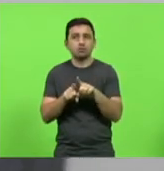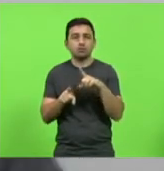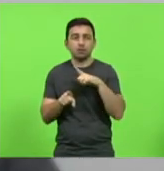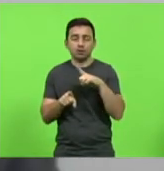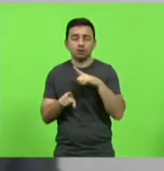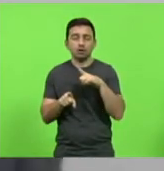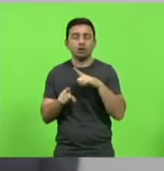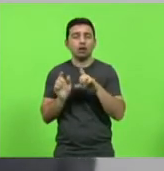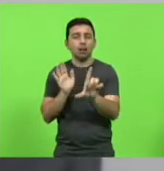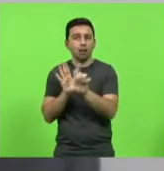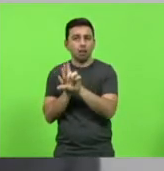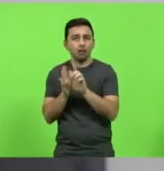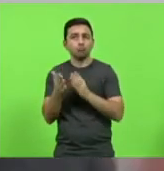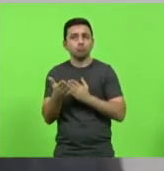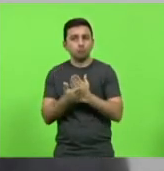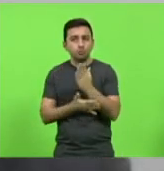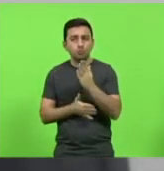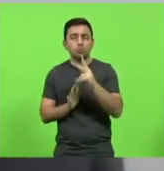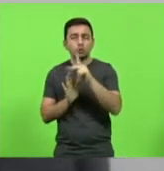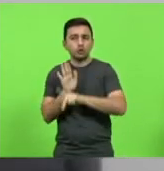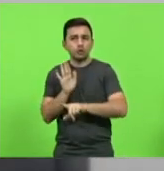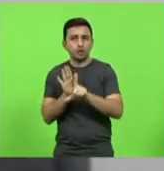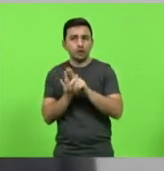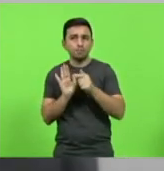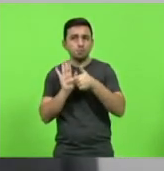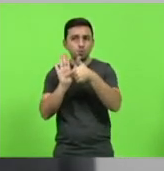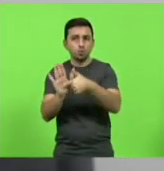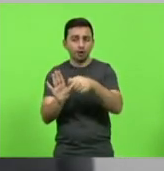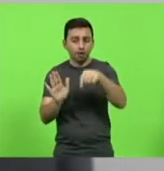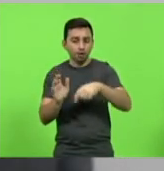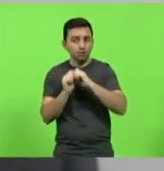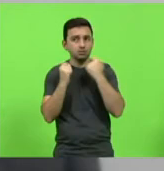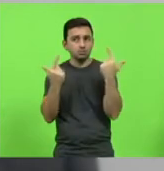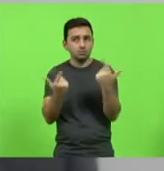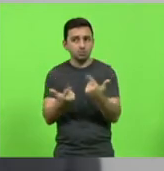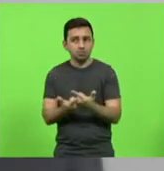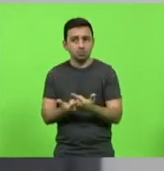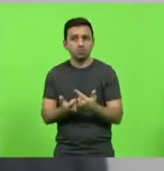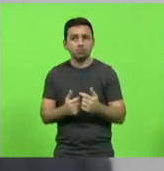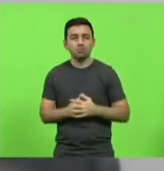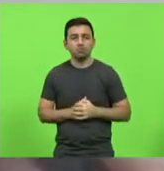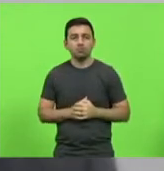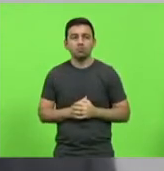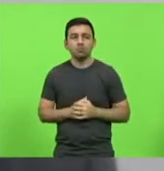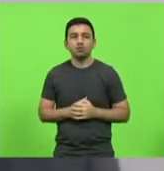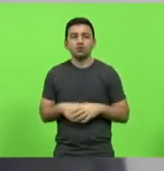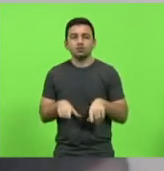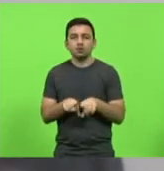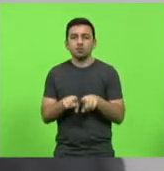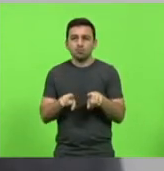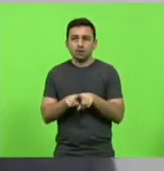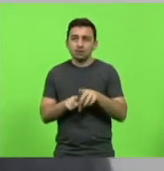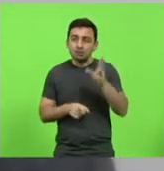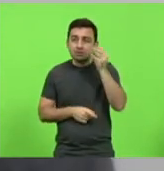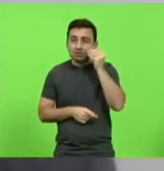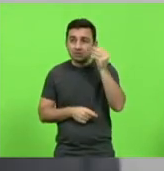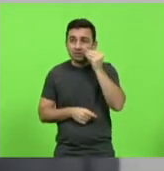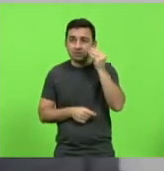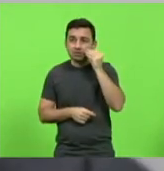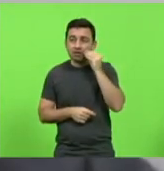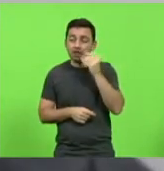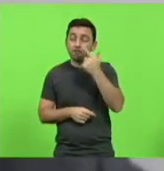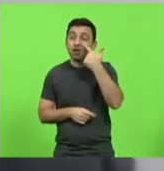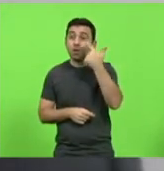legislação, aprovamos projeto de lei que apresentamos nesta casa nesse sentido, deve tentar buscar junto a outras